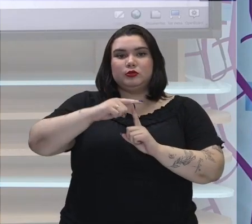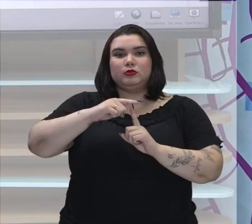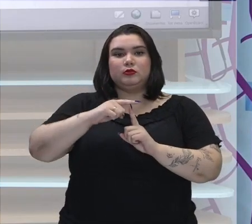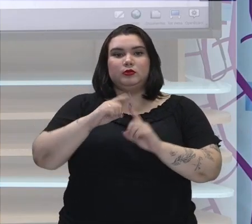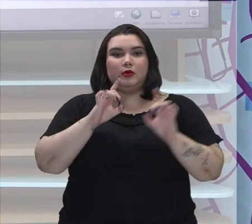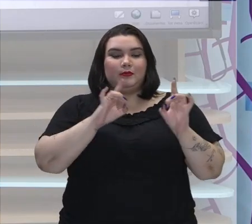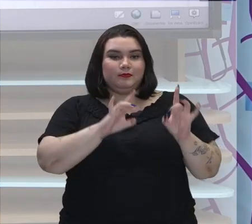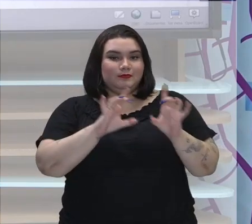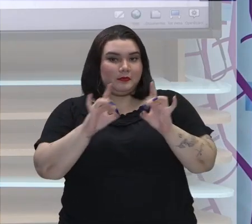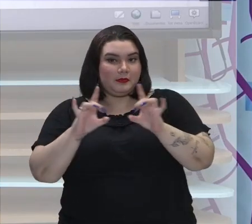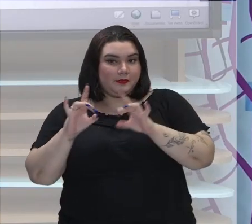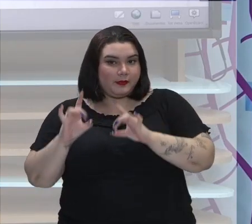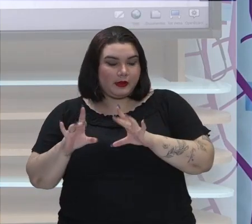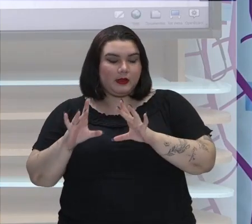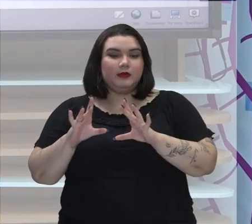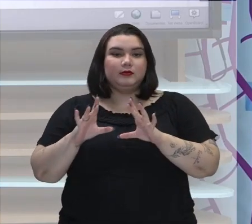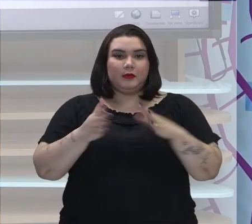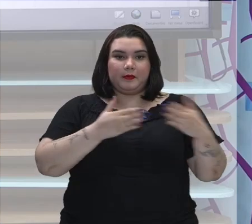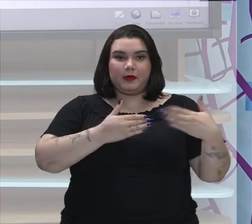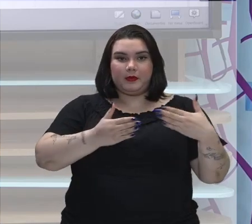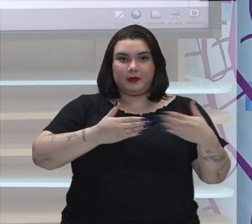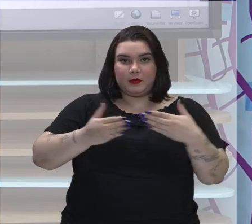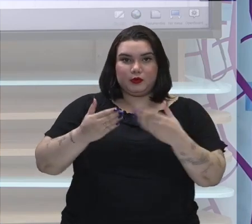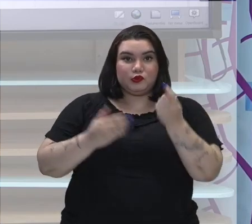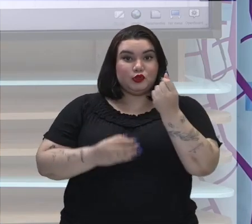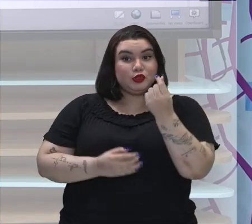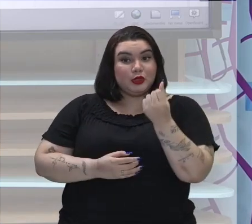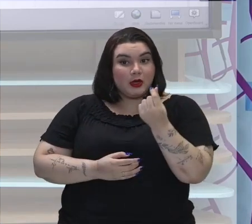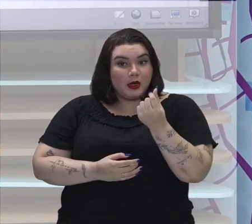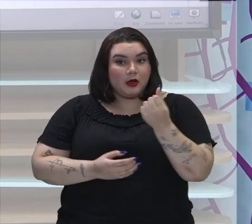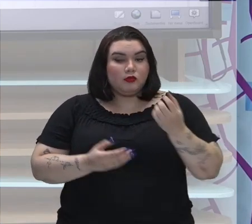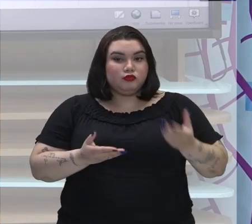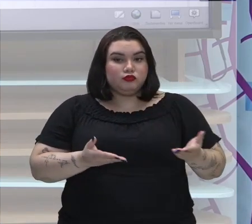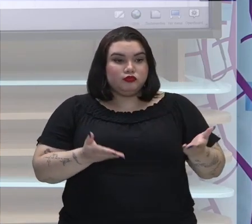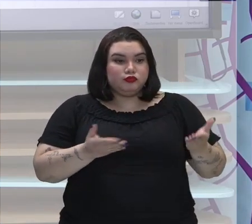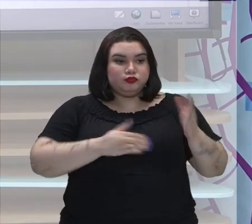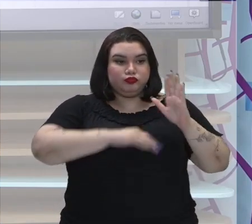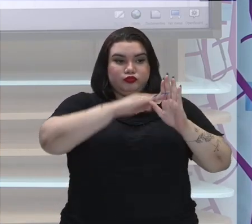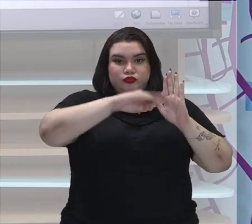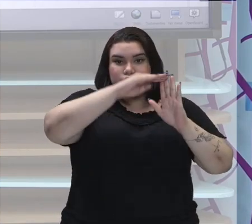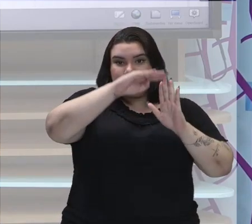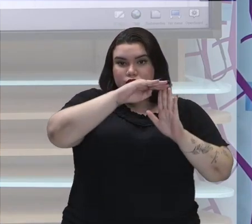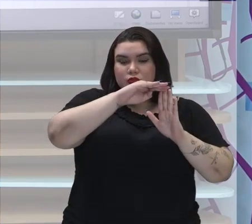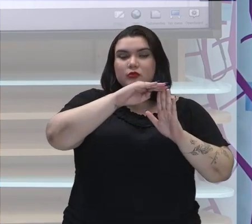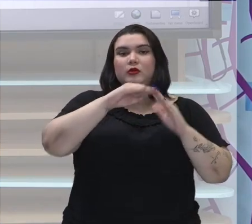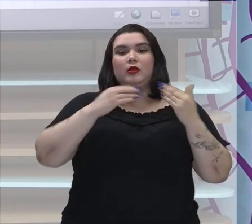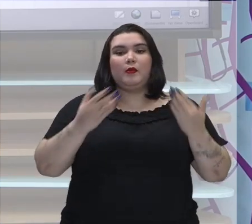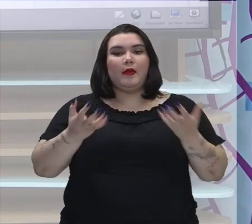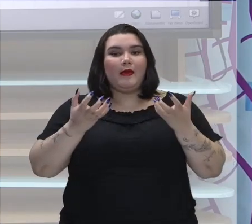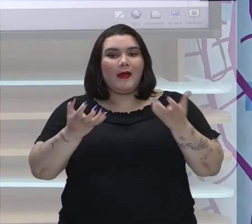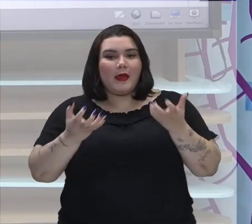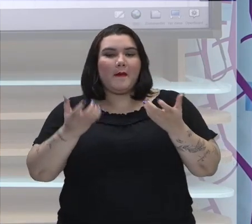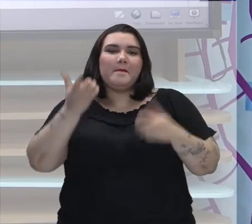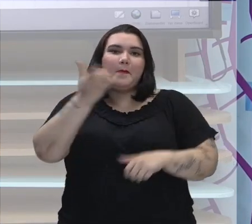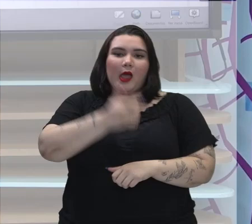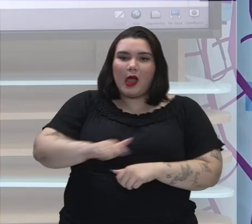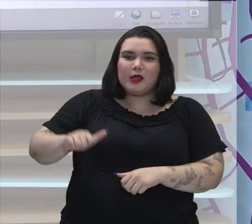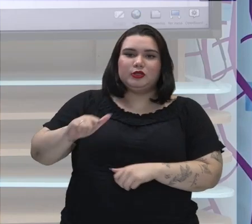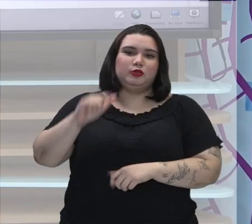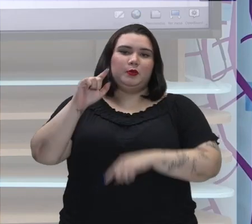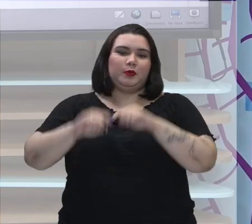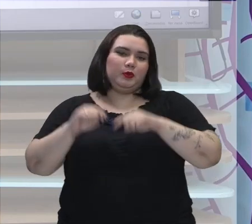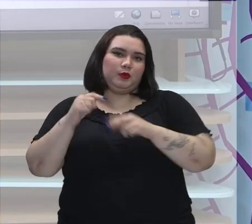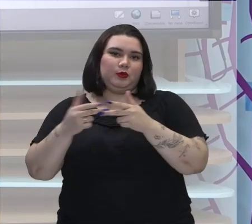lógica de mercado, a lógica do lucro, vai querer o quê? A abundância desses produtos. Então